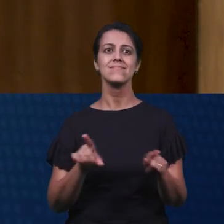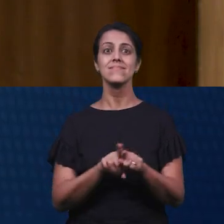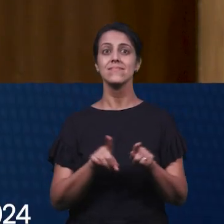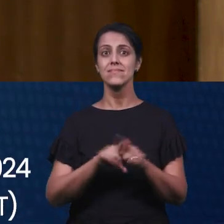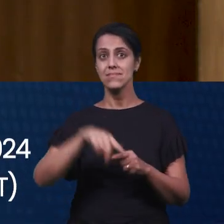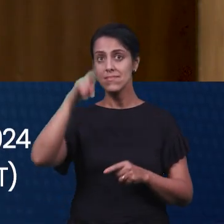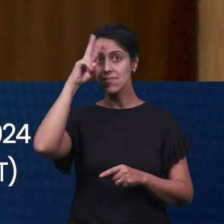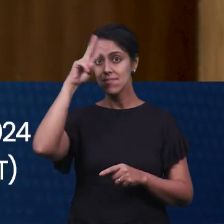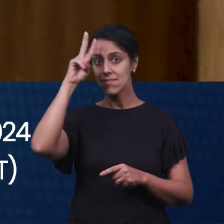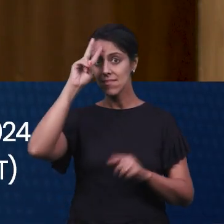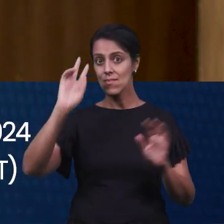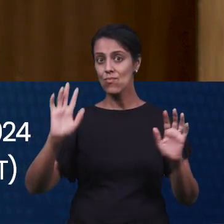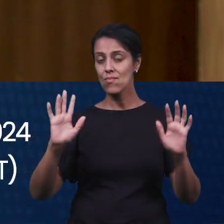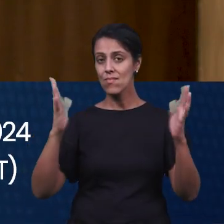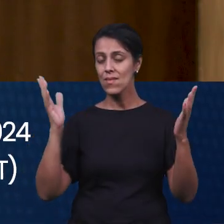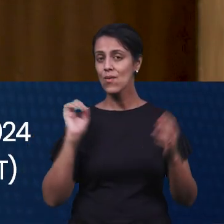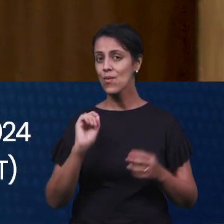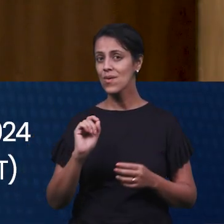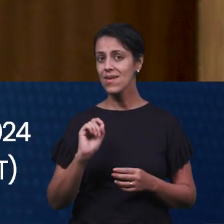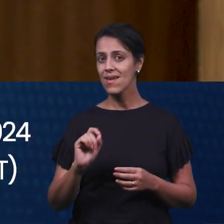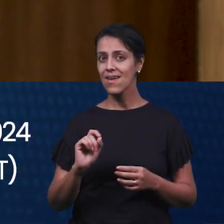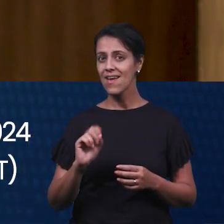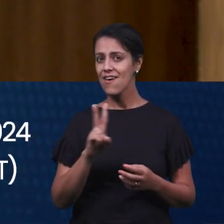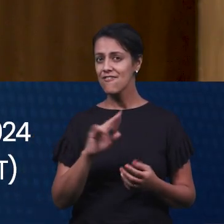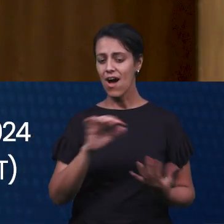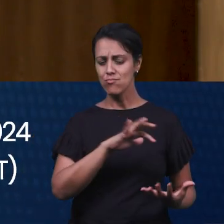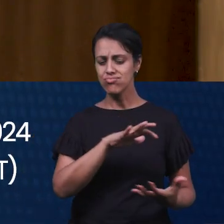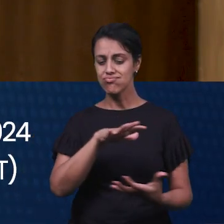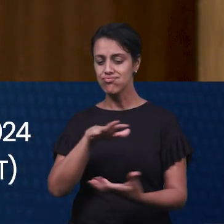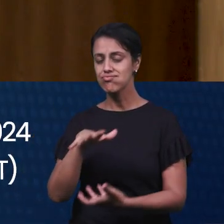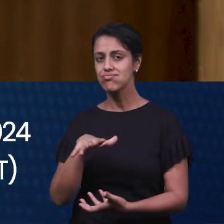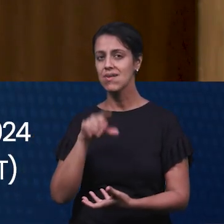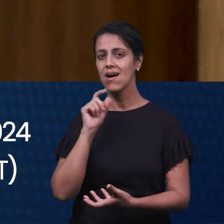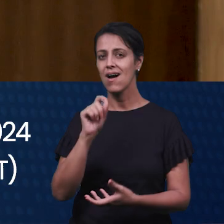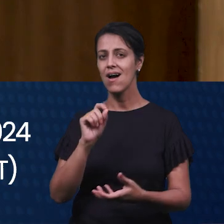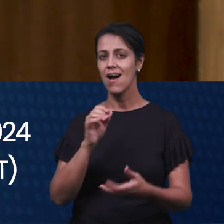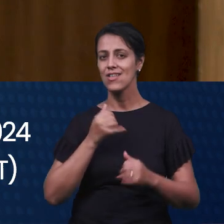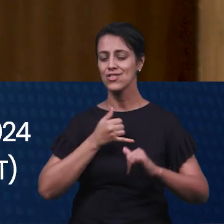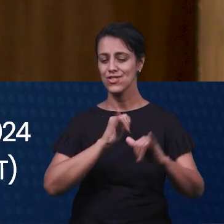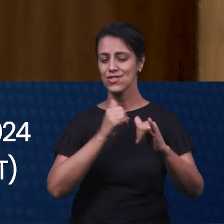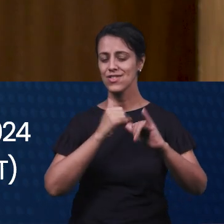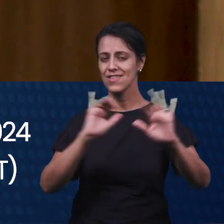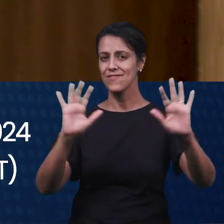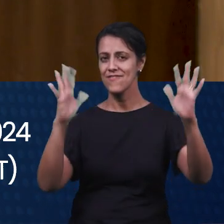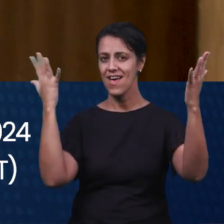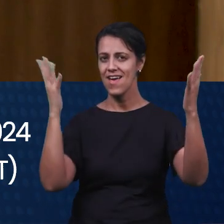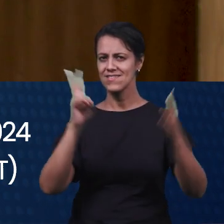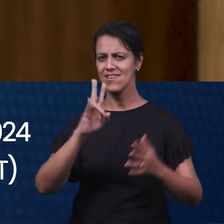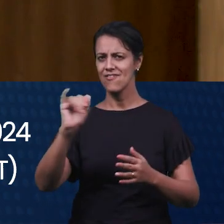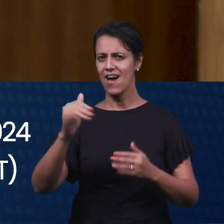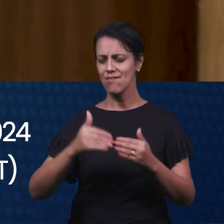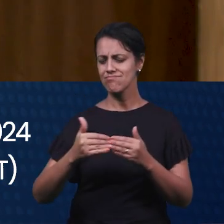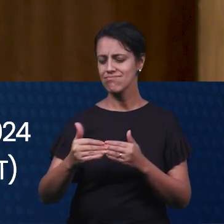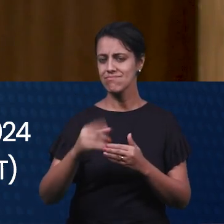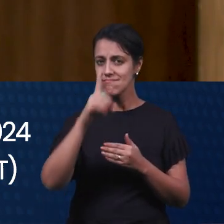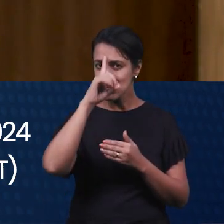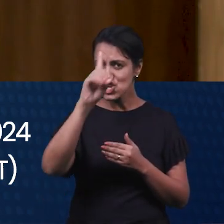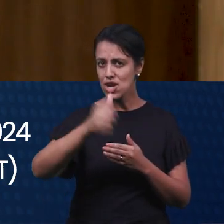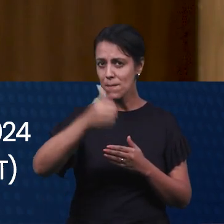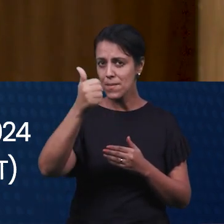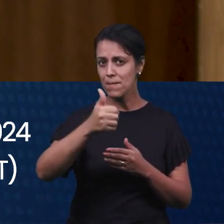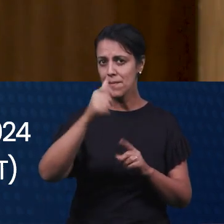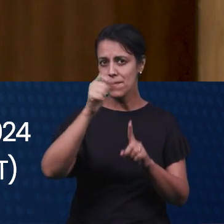evento mundial da Igreja Cristã Maranata, que será o evento Trombetas e Festas, que acontecerá no dia 1º de